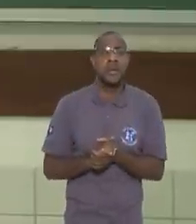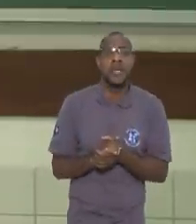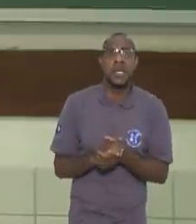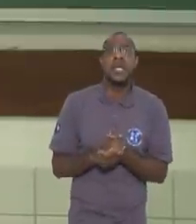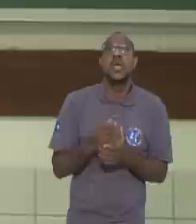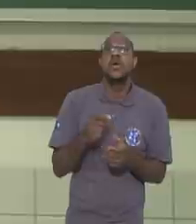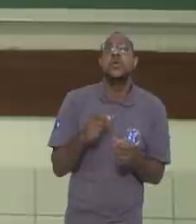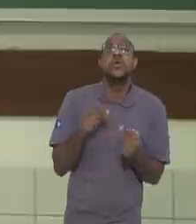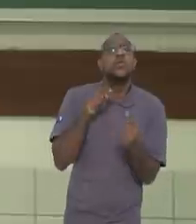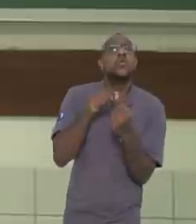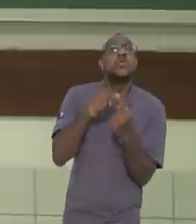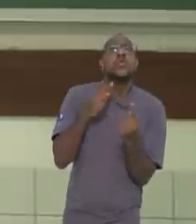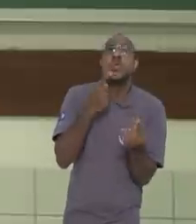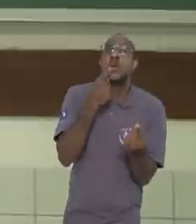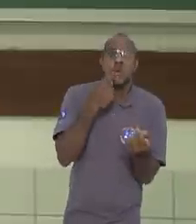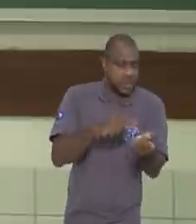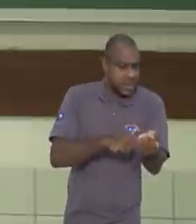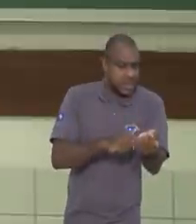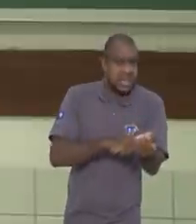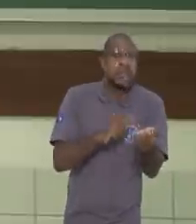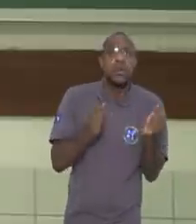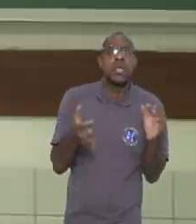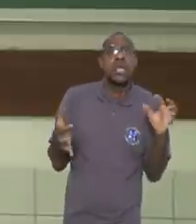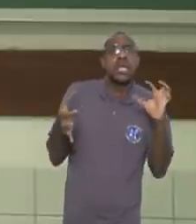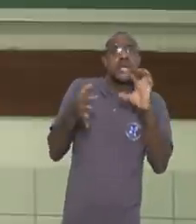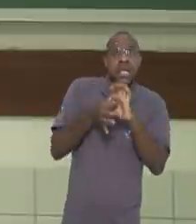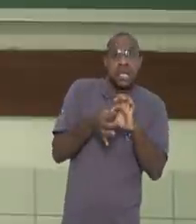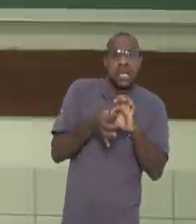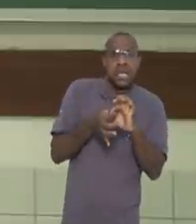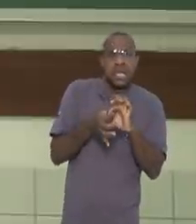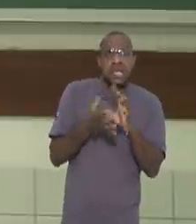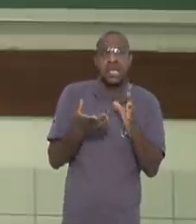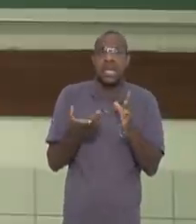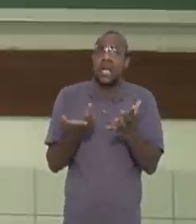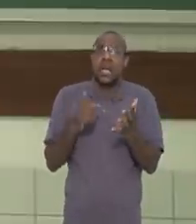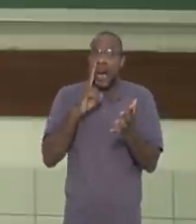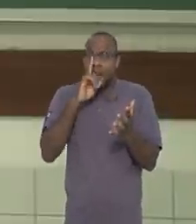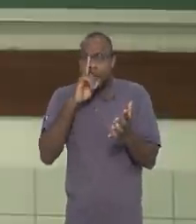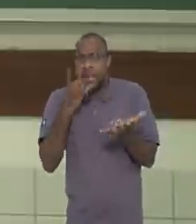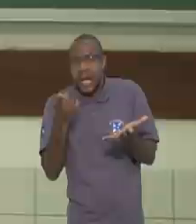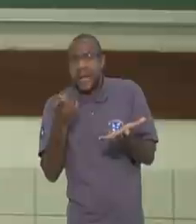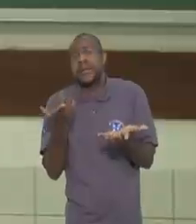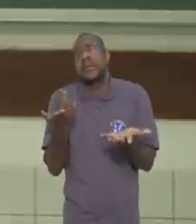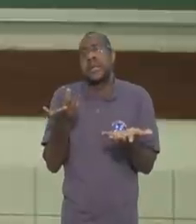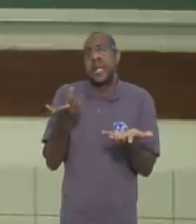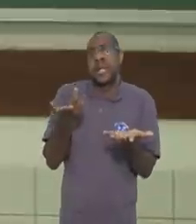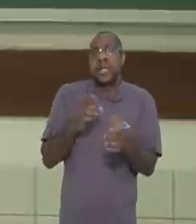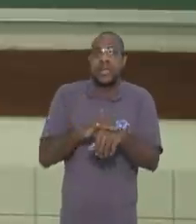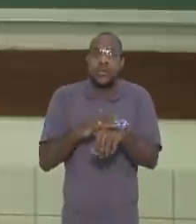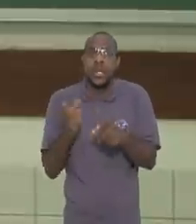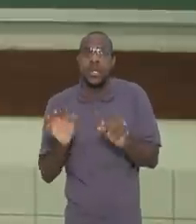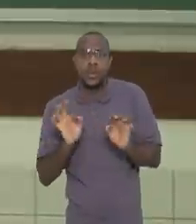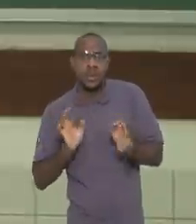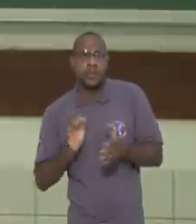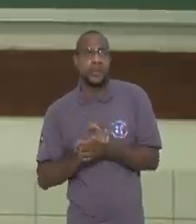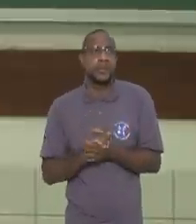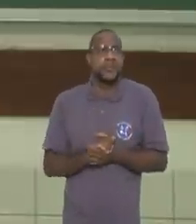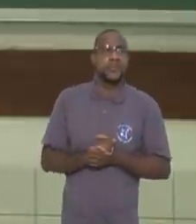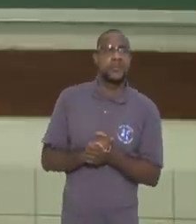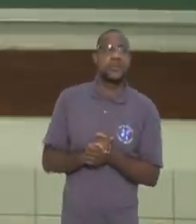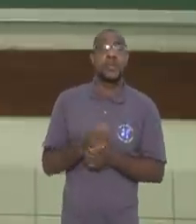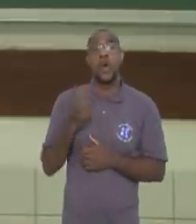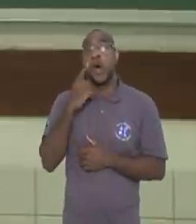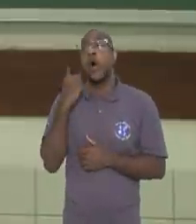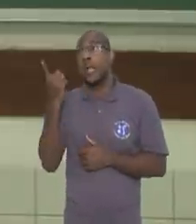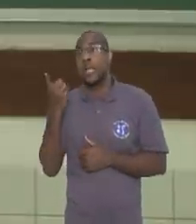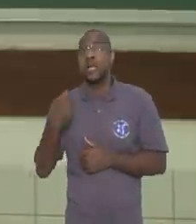sanguíneo da pessoa pode, né, estar relacionado com a gravidade ou não da doença. Olha, então, um estudo bem bacana com um vírus que está aí, que a gente está sofrendo